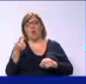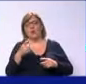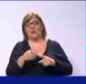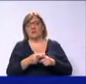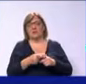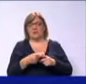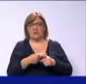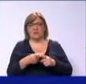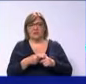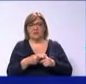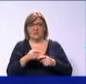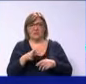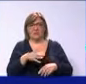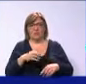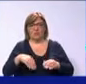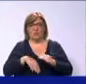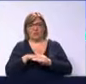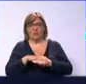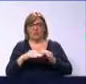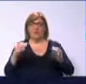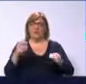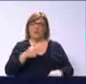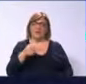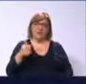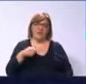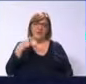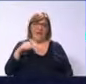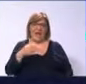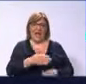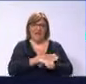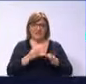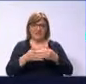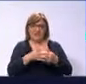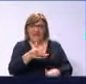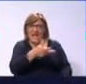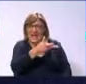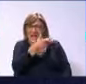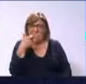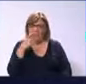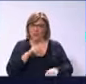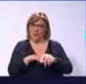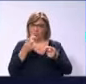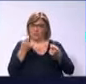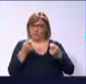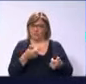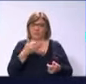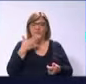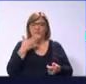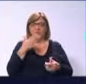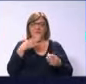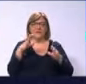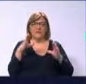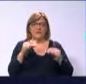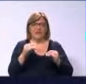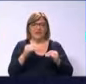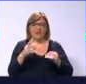impressos no mundo do futebol o verdadeiro antes de fecharmos já muito rapidamente já não temos muito tempo para isso para mim é falar